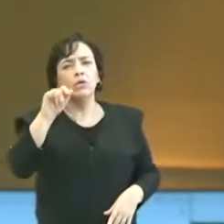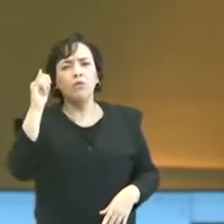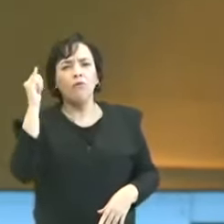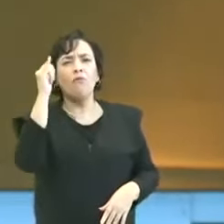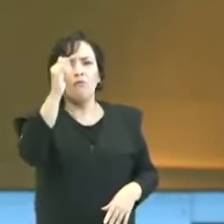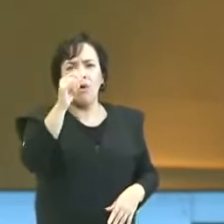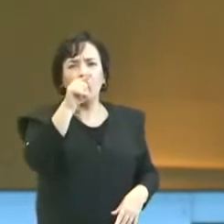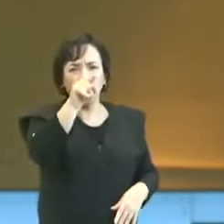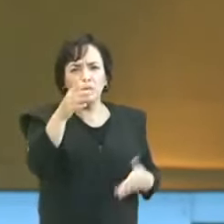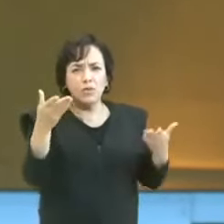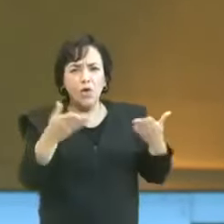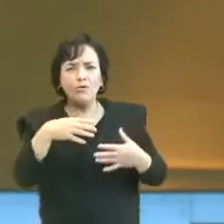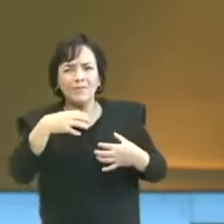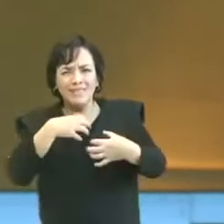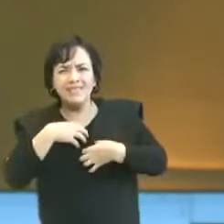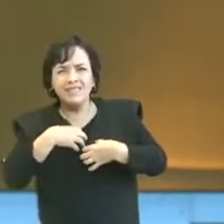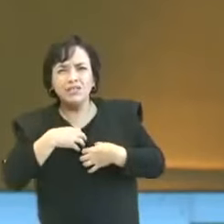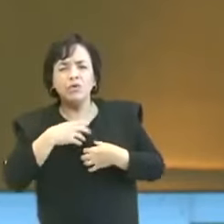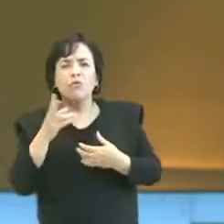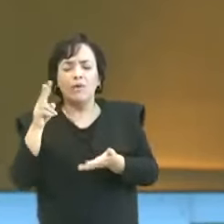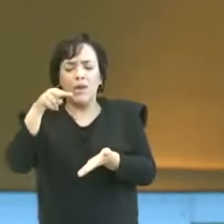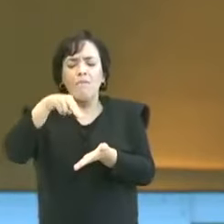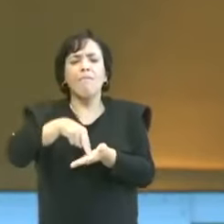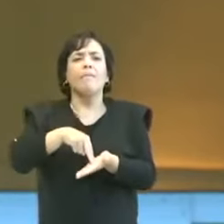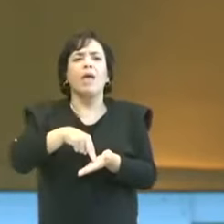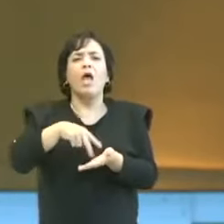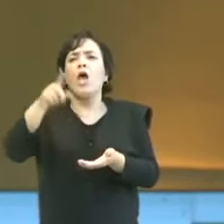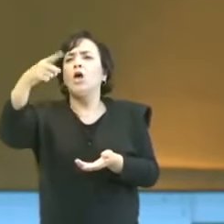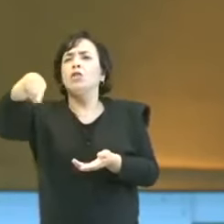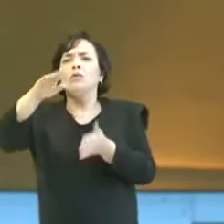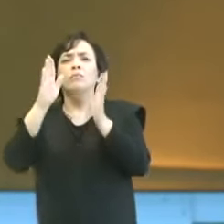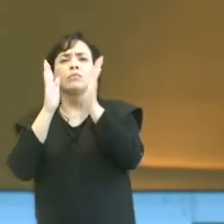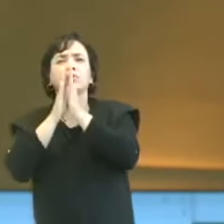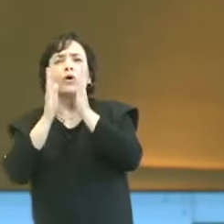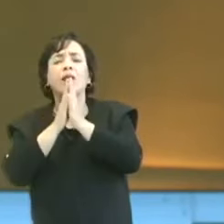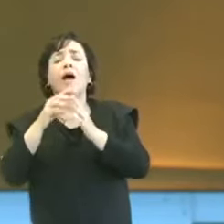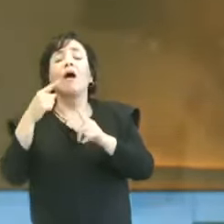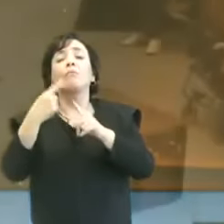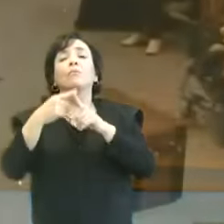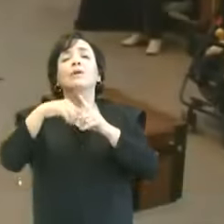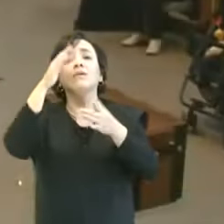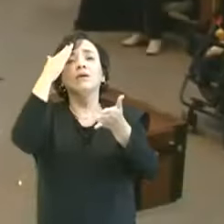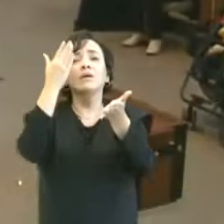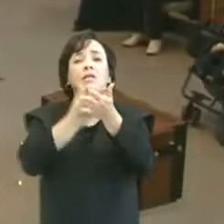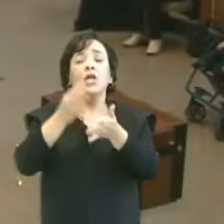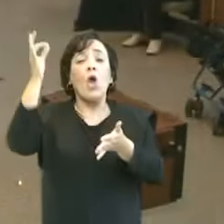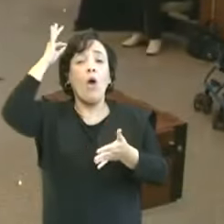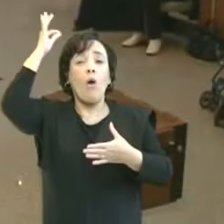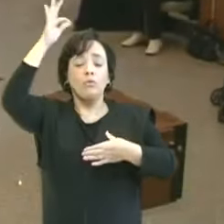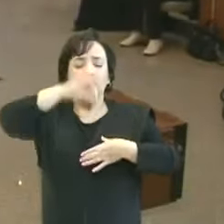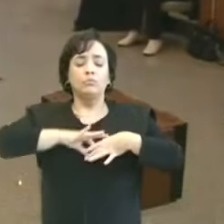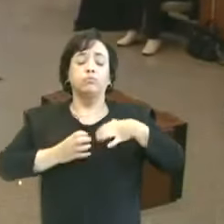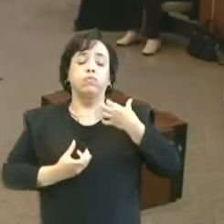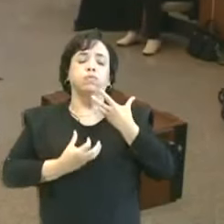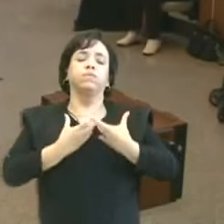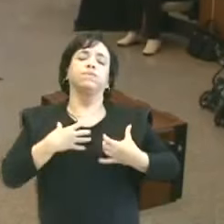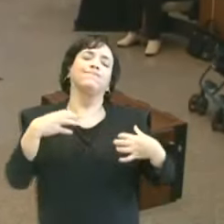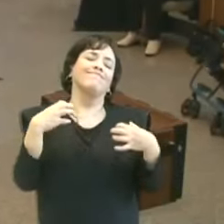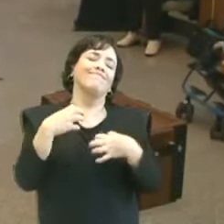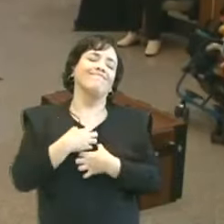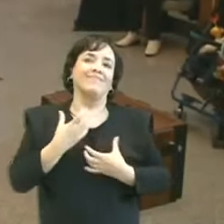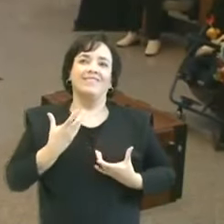de pé no seu lugar agora. Nós vamos orar. Eu creio, a chama do Espírito vai aquecer os nossos corações